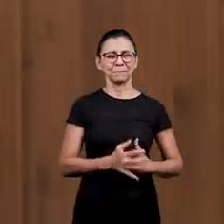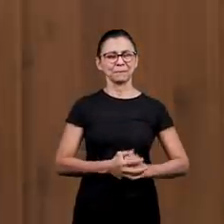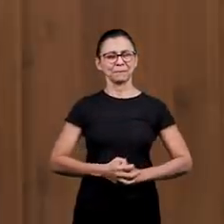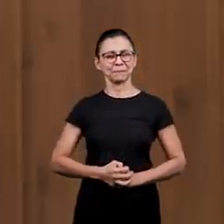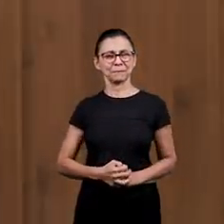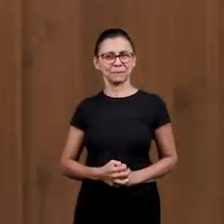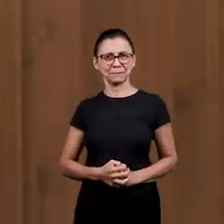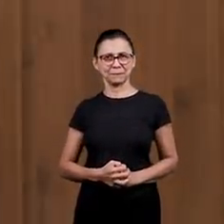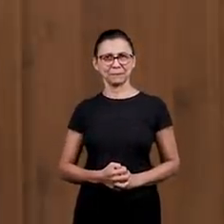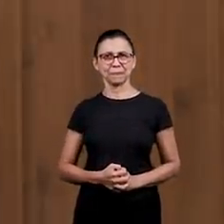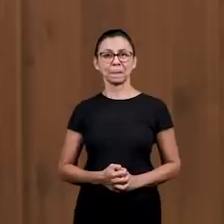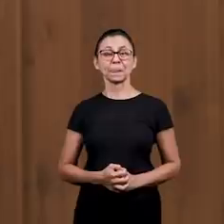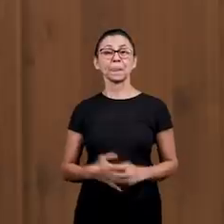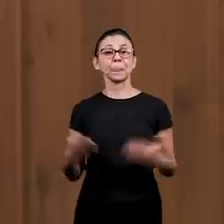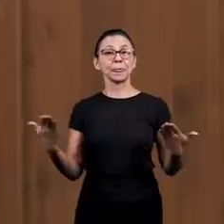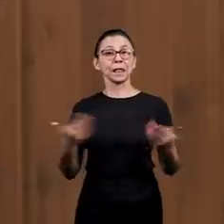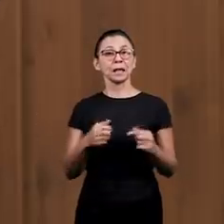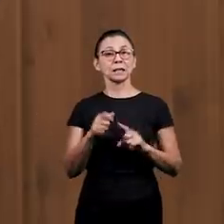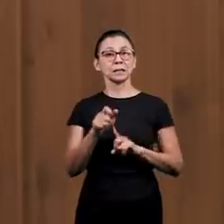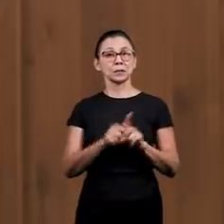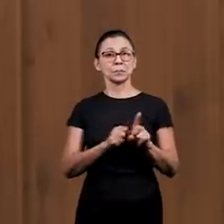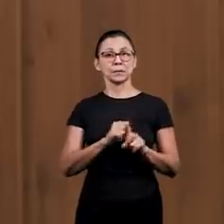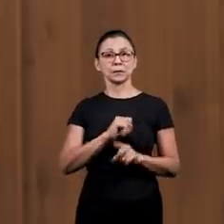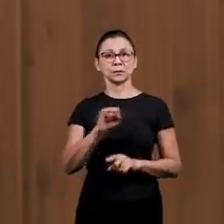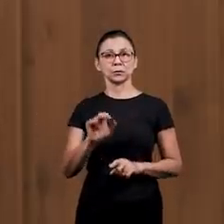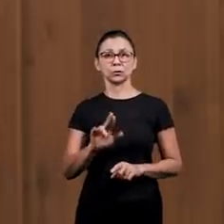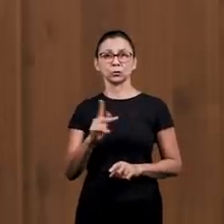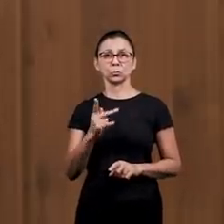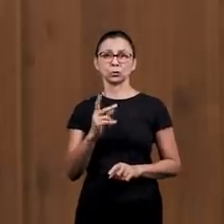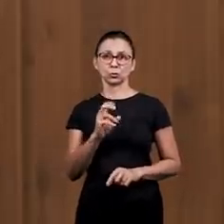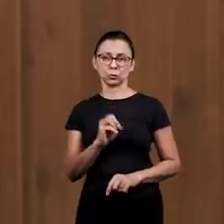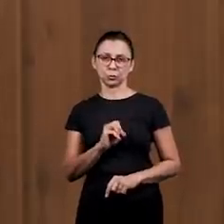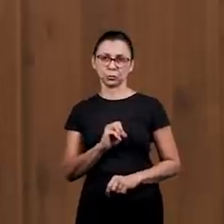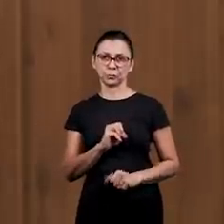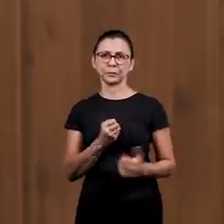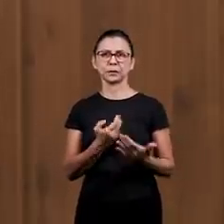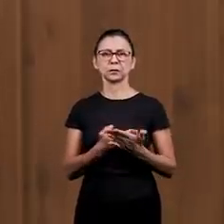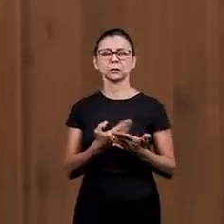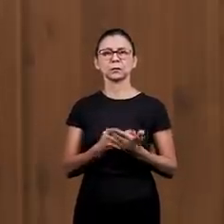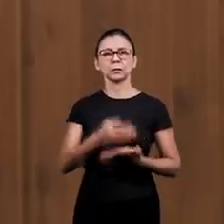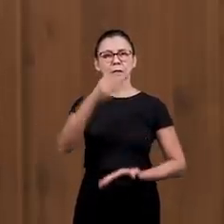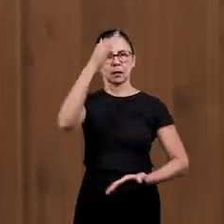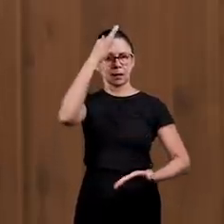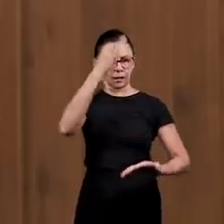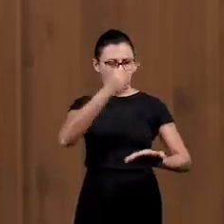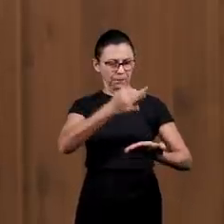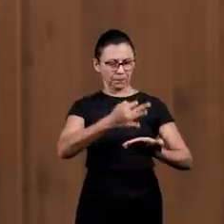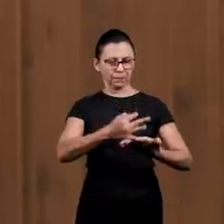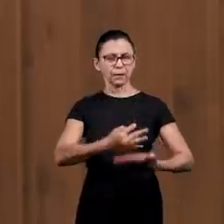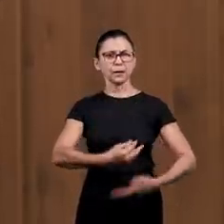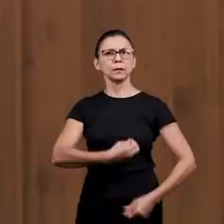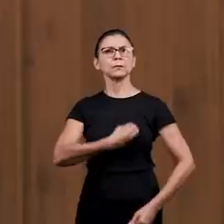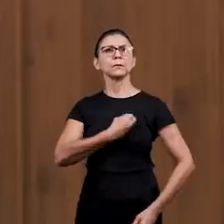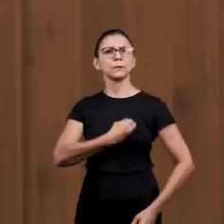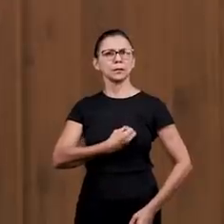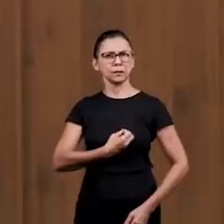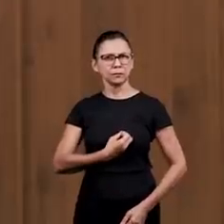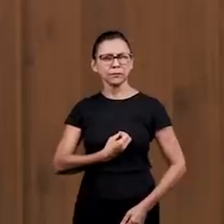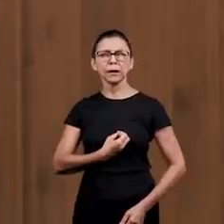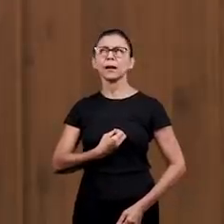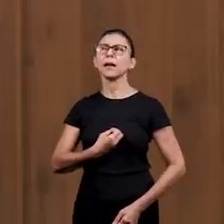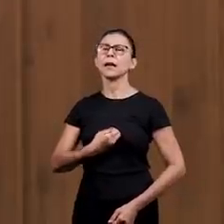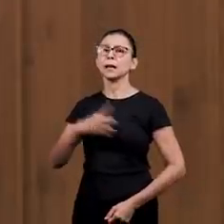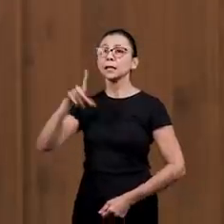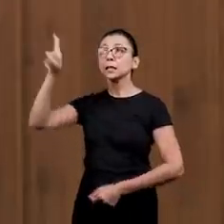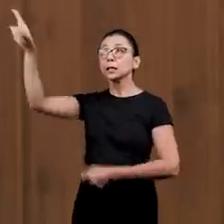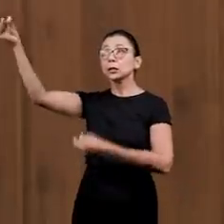No mês de julho, nós estamos estudando sobre a fé viva, a fé que vem de Deus e